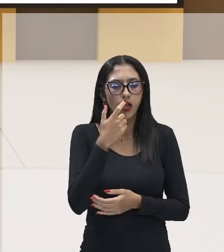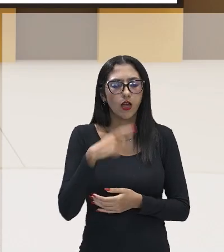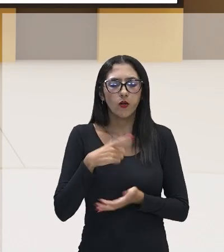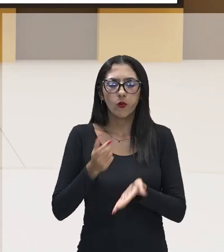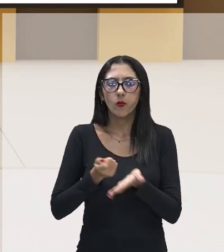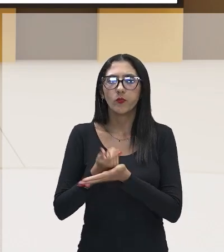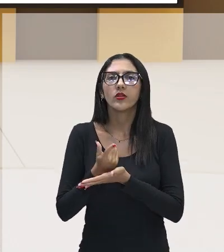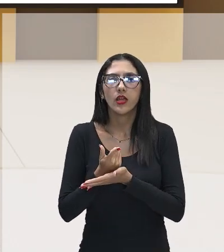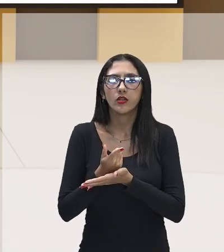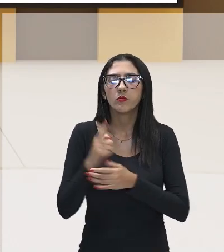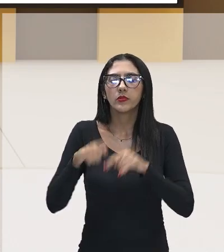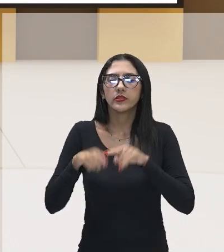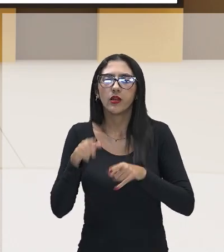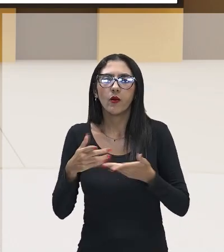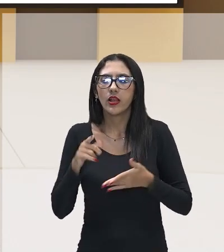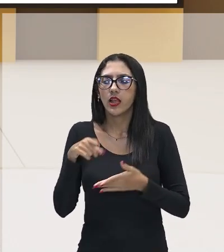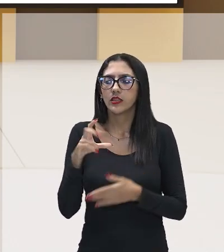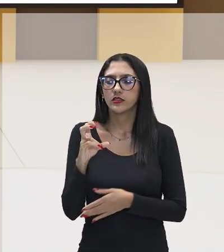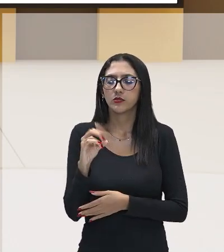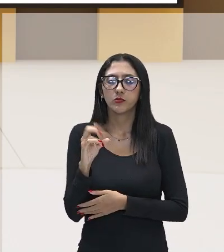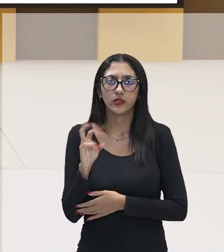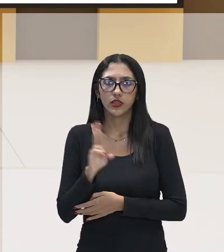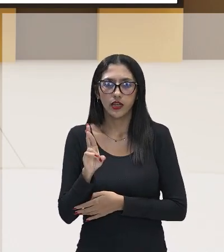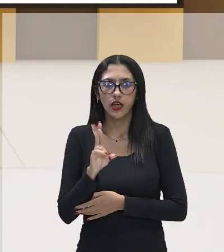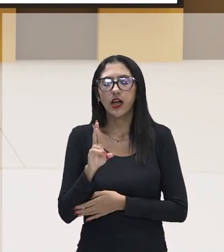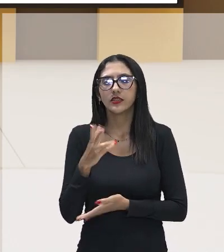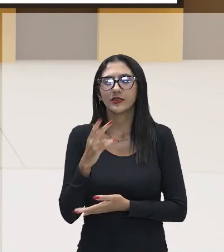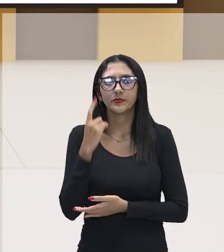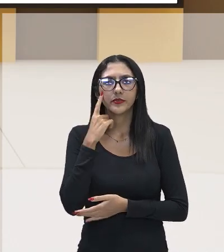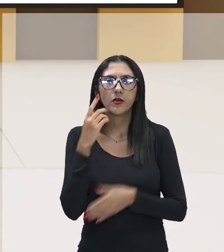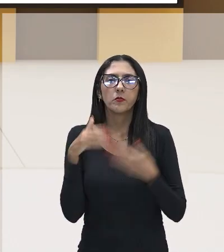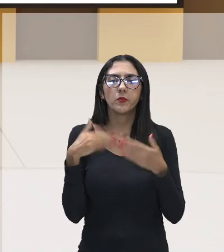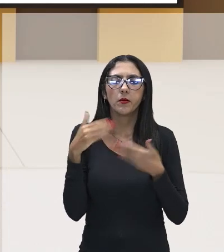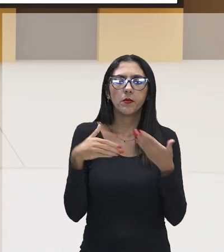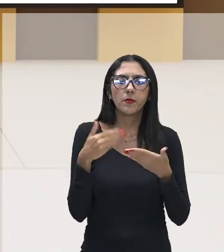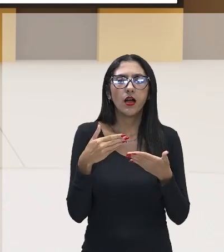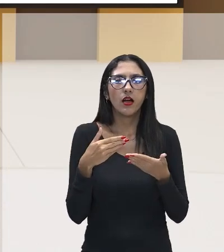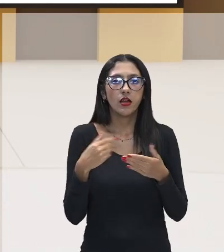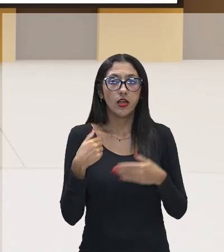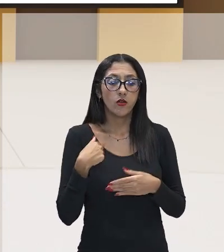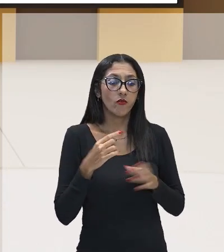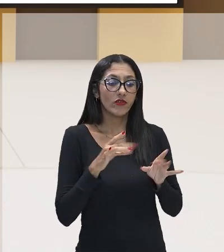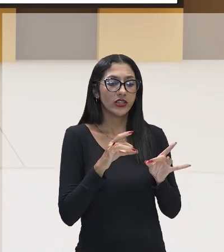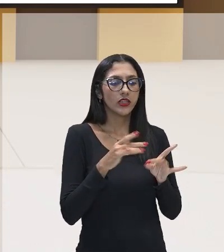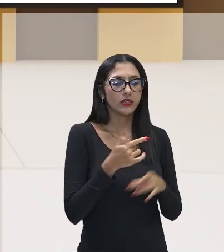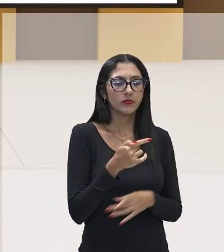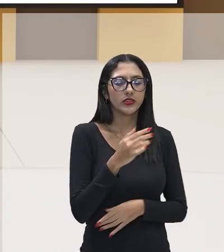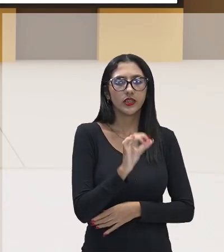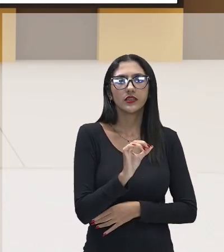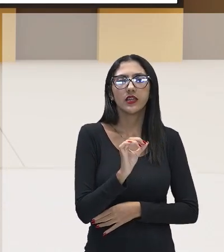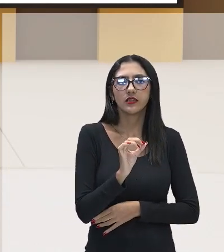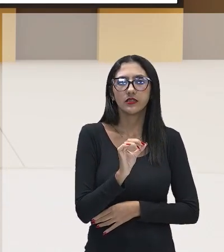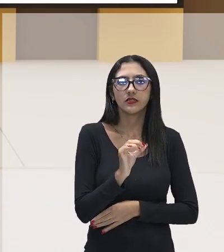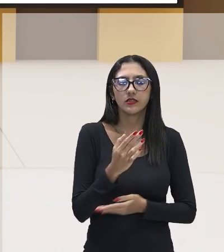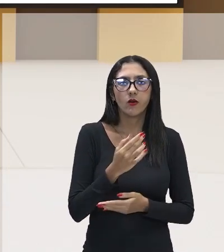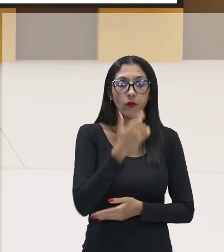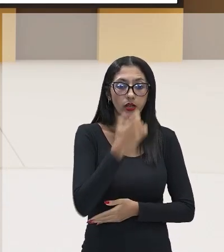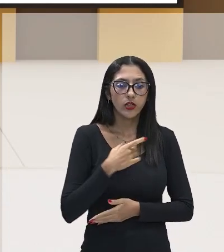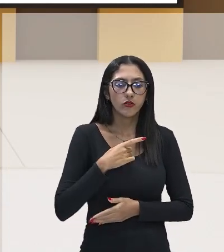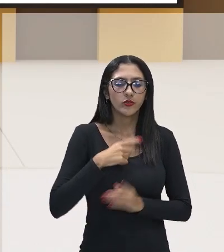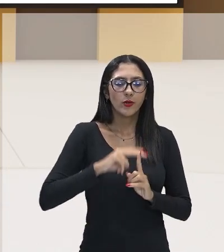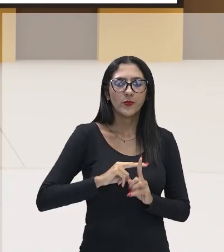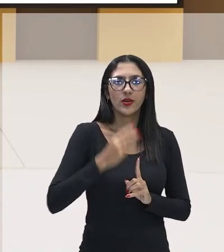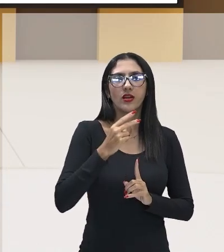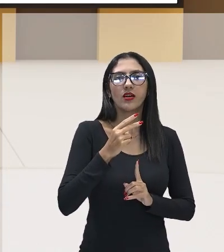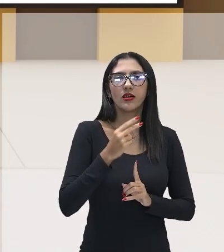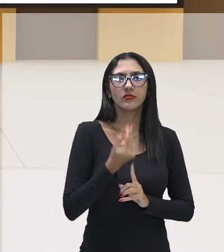por R$50 e se eu irei vender esse produto por 70, significa que eu terei um valor